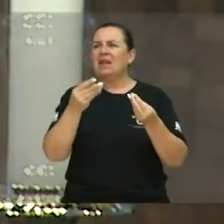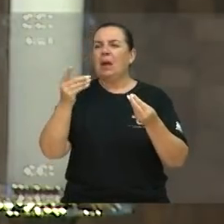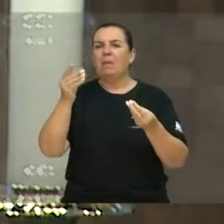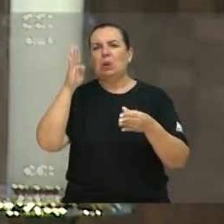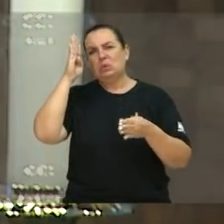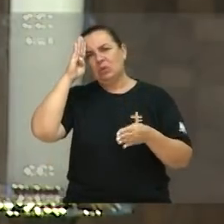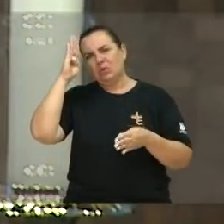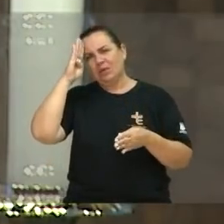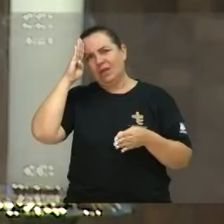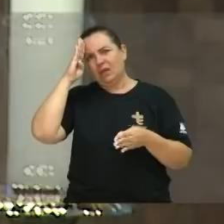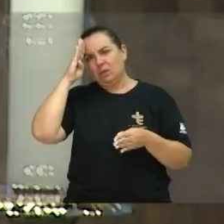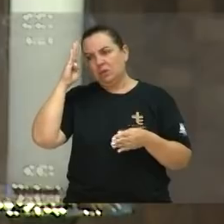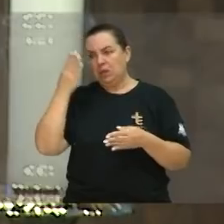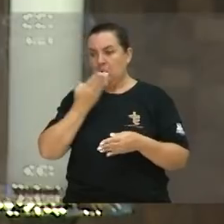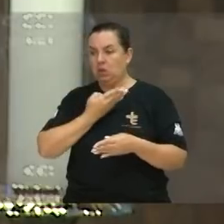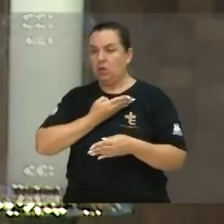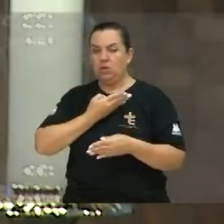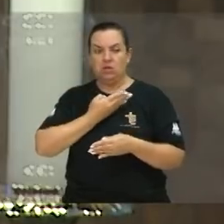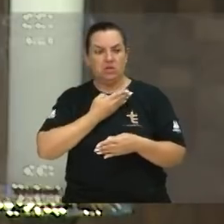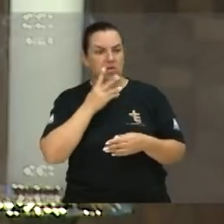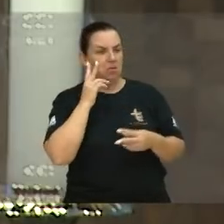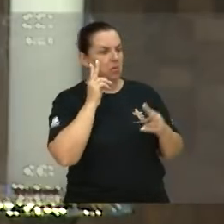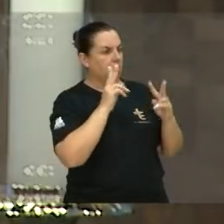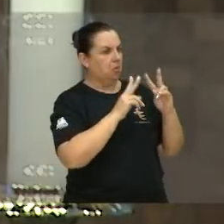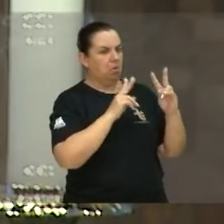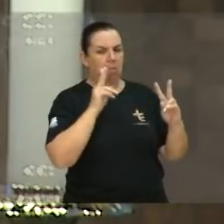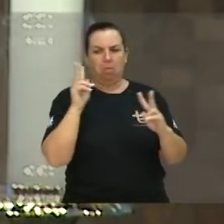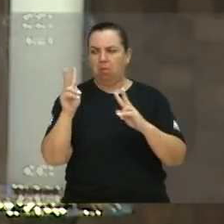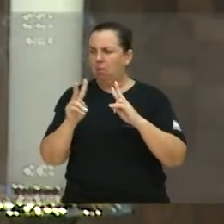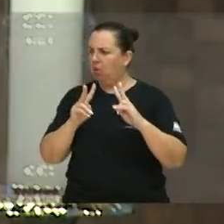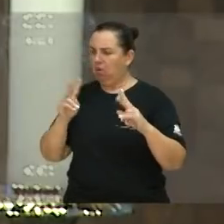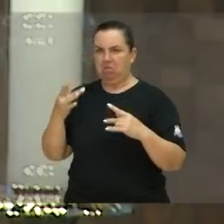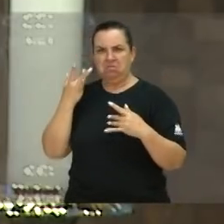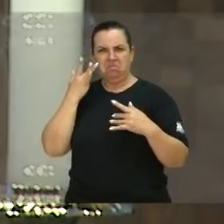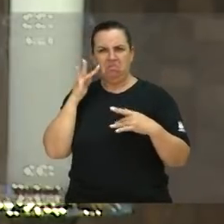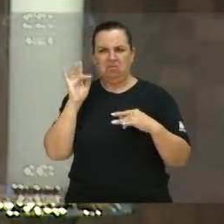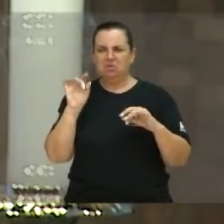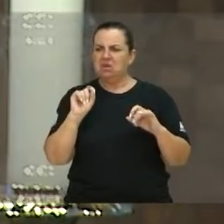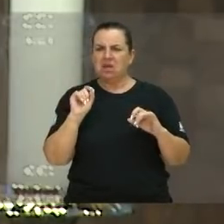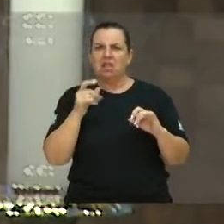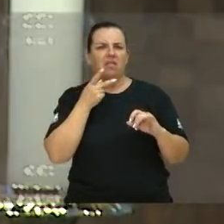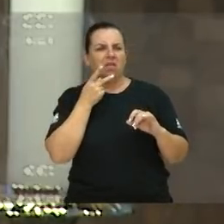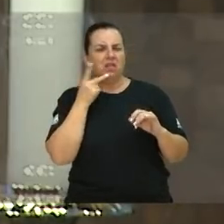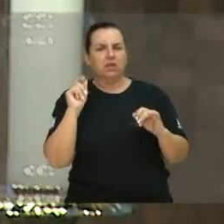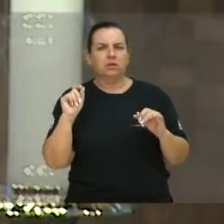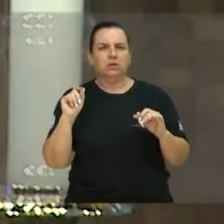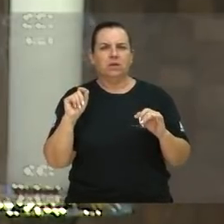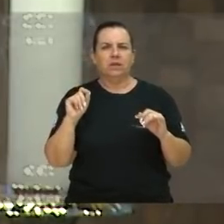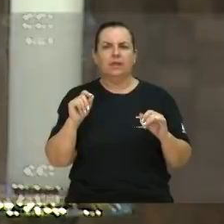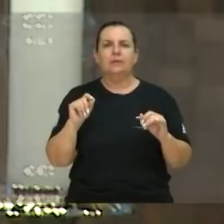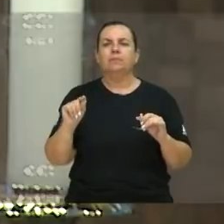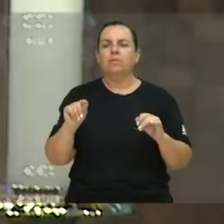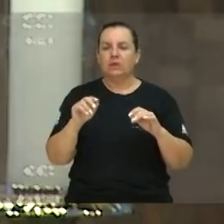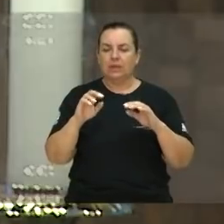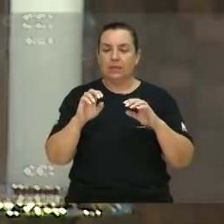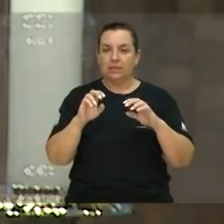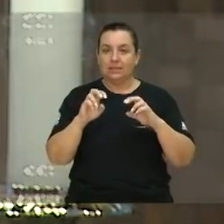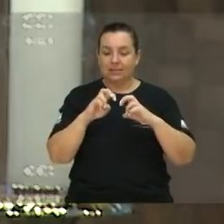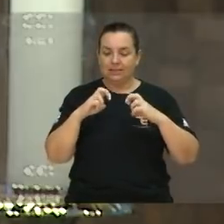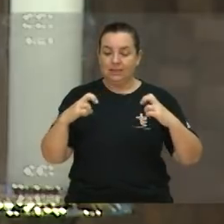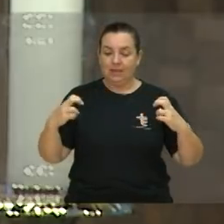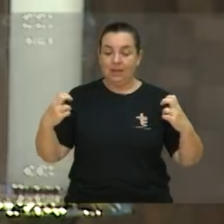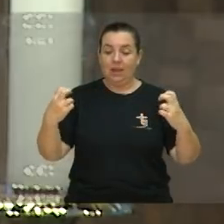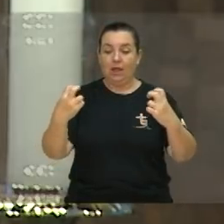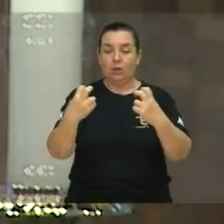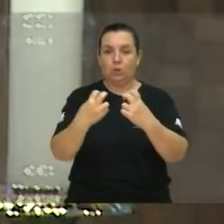discípulos entre olhavam-se sem saber de quem falava estava mesa ao lado